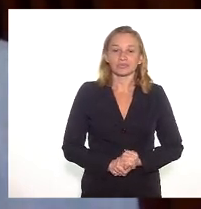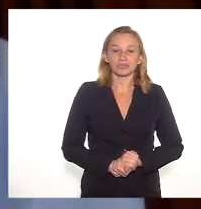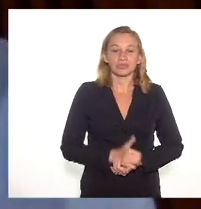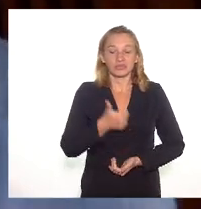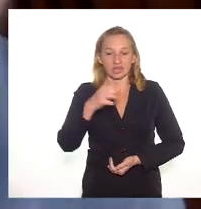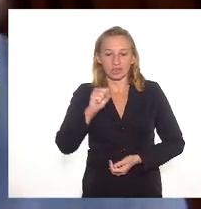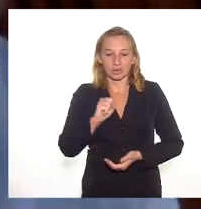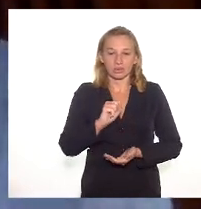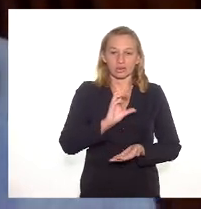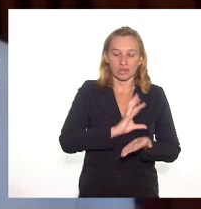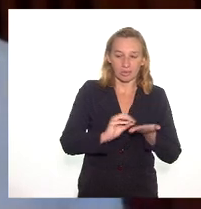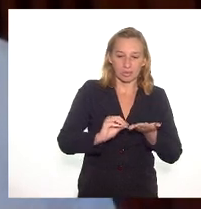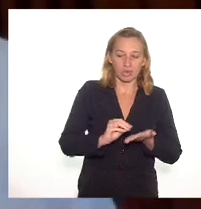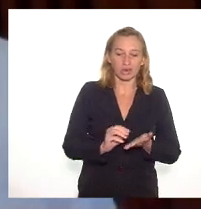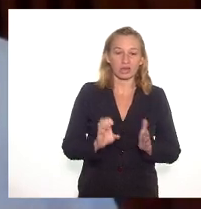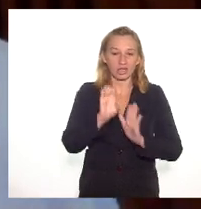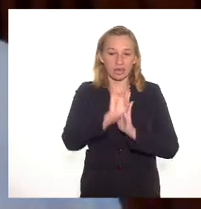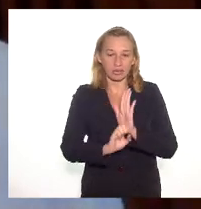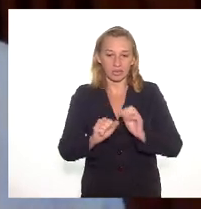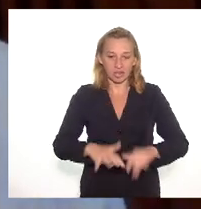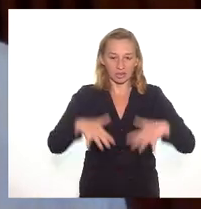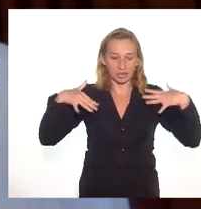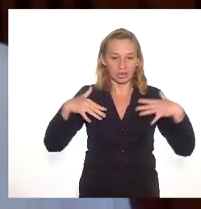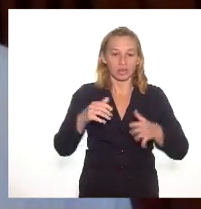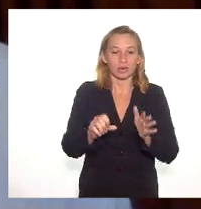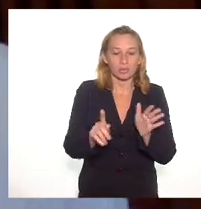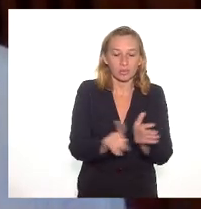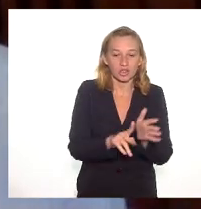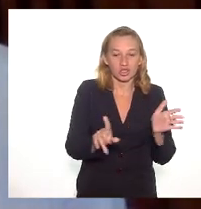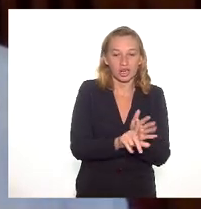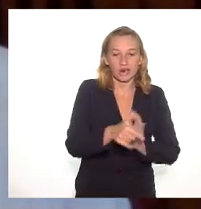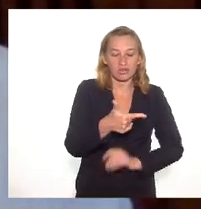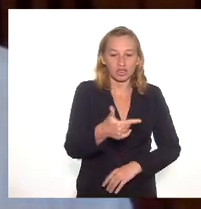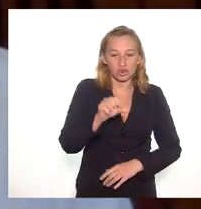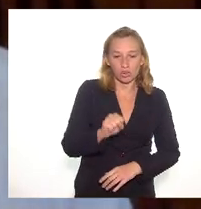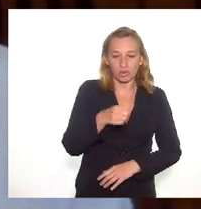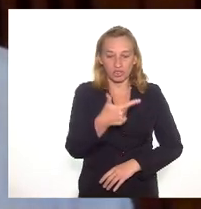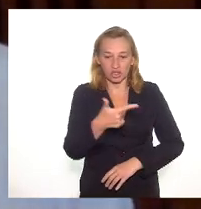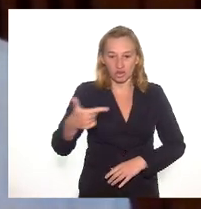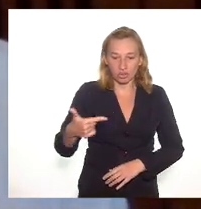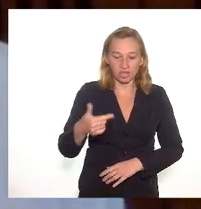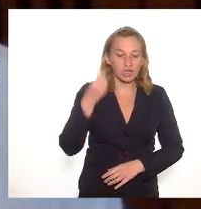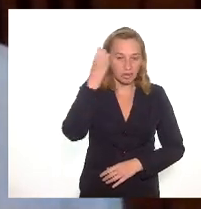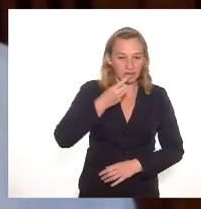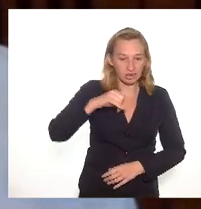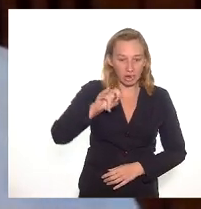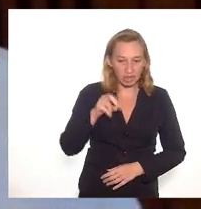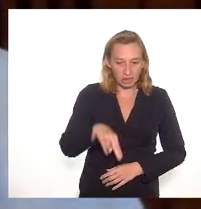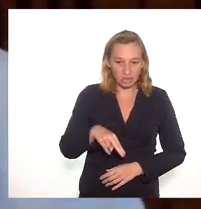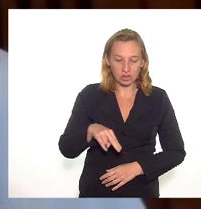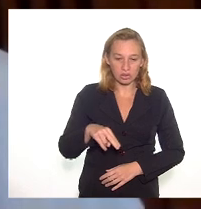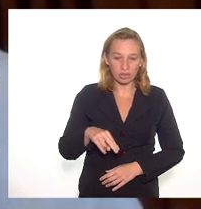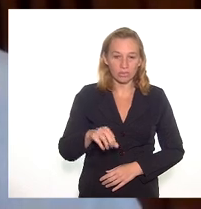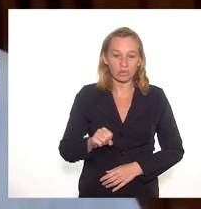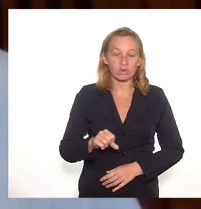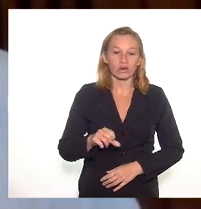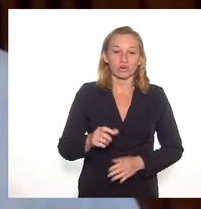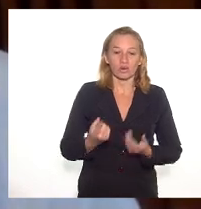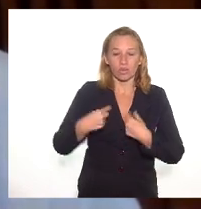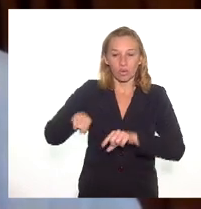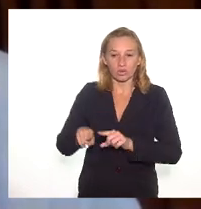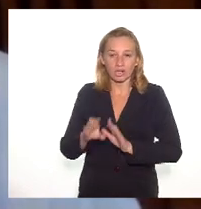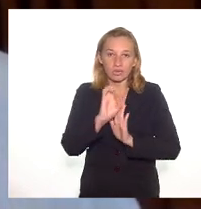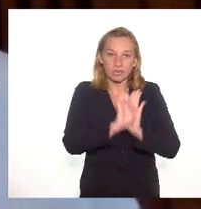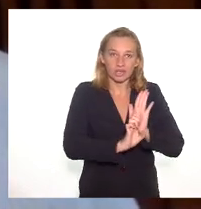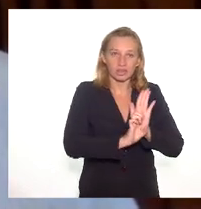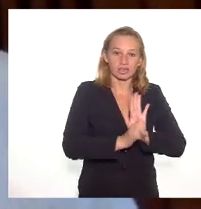18 da pauta. Emendas de plenário ao projeto de lei 2822, de autoria do deputado Anderson Nogueira. O parecer é contrário à emenda.